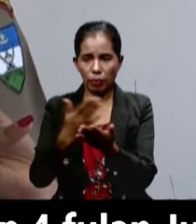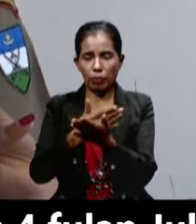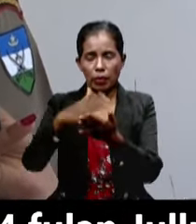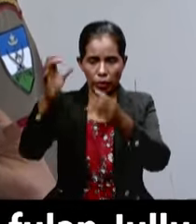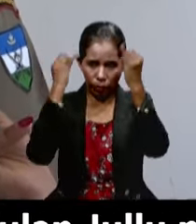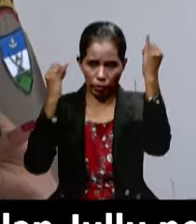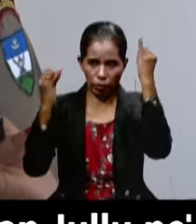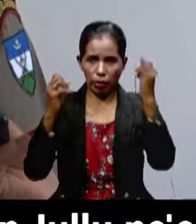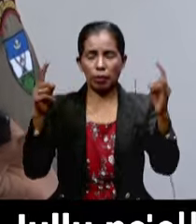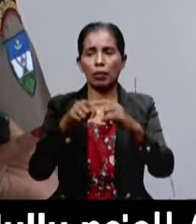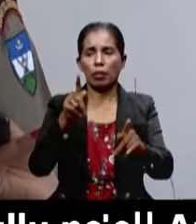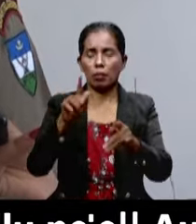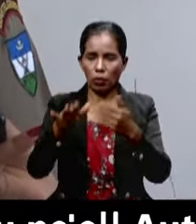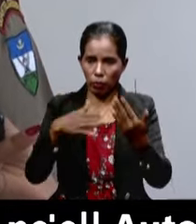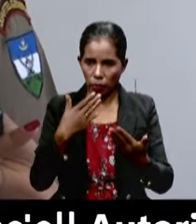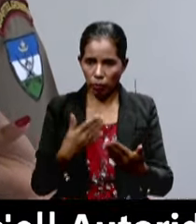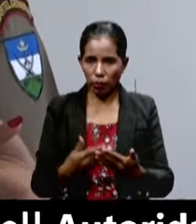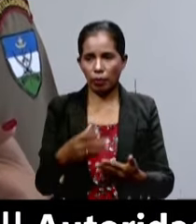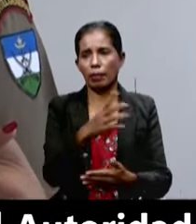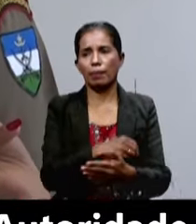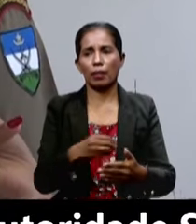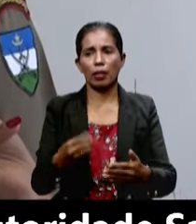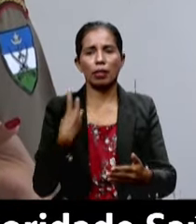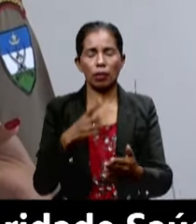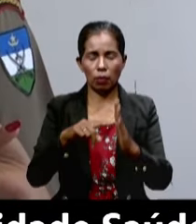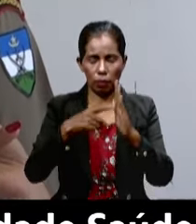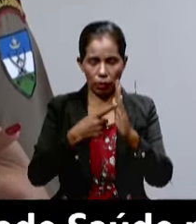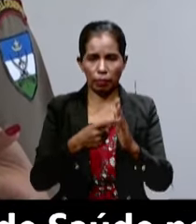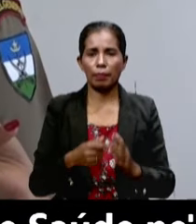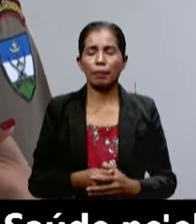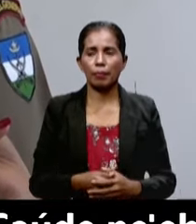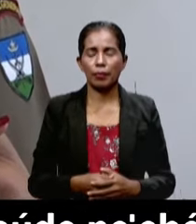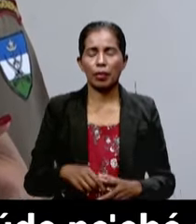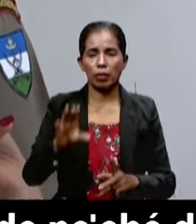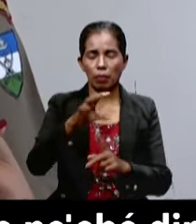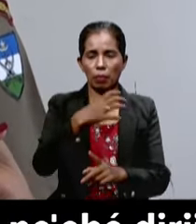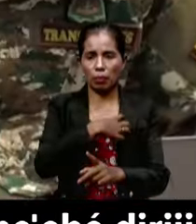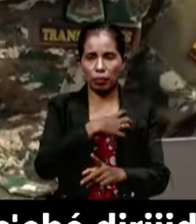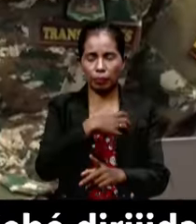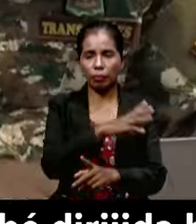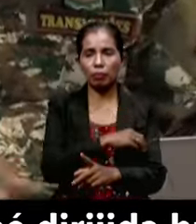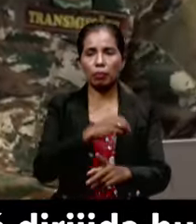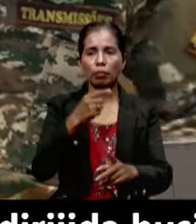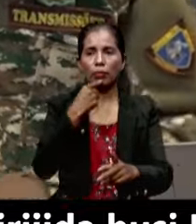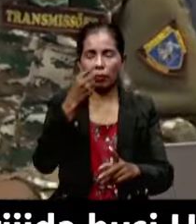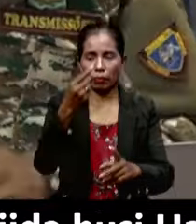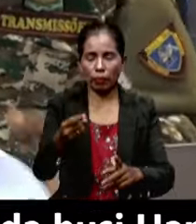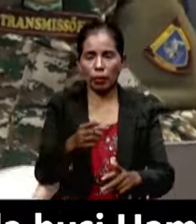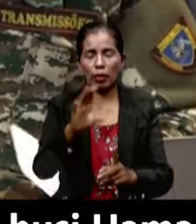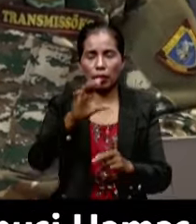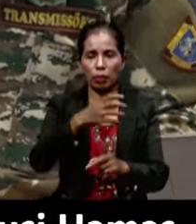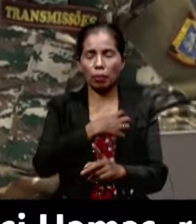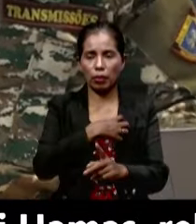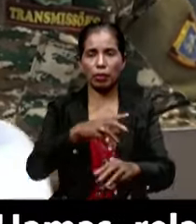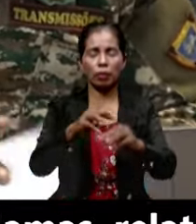da comunidade Sira e a saída dessa linha, começa lá ou não? Comandante Geral PNTele, Comissário Henrique da Costa Hatetem, Comando